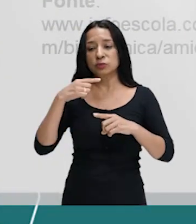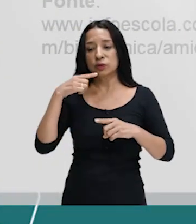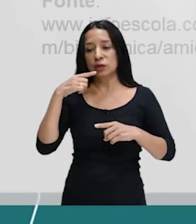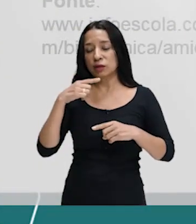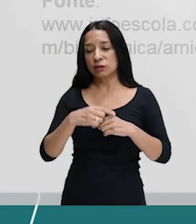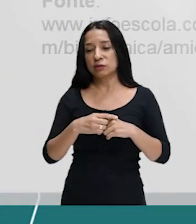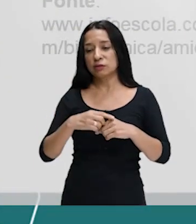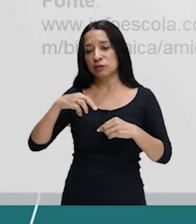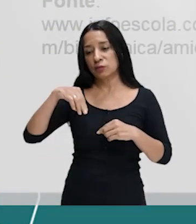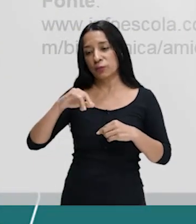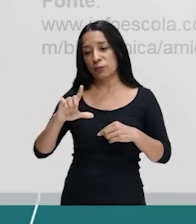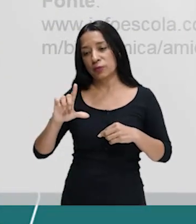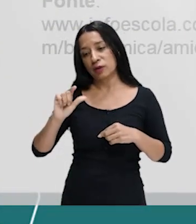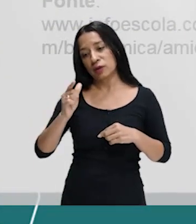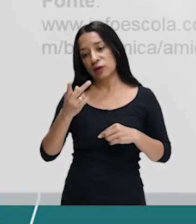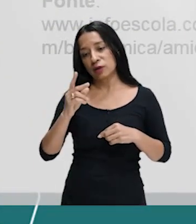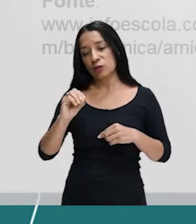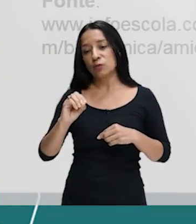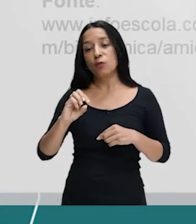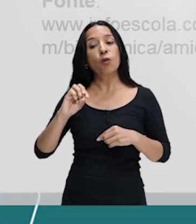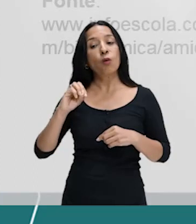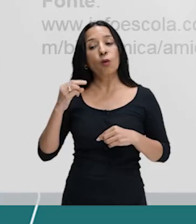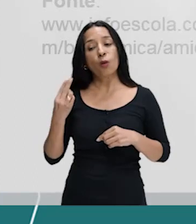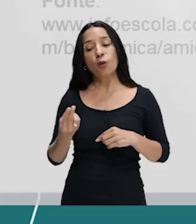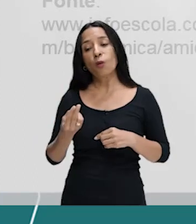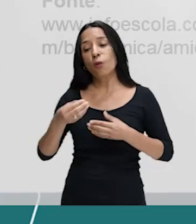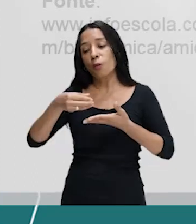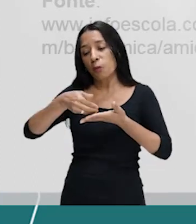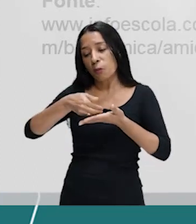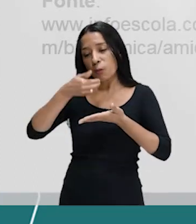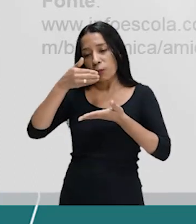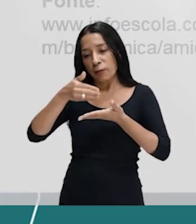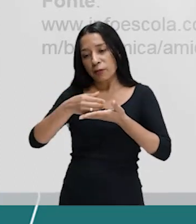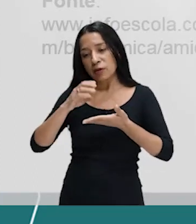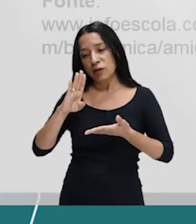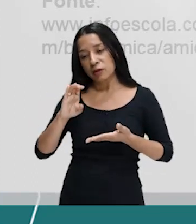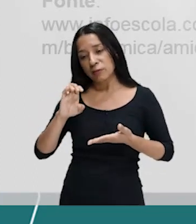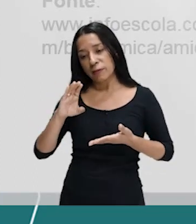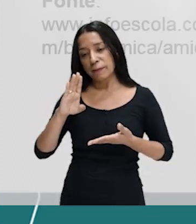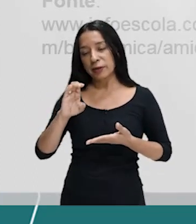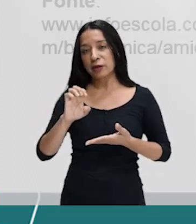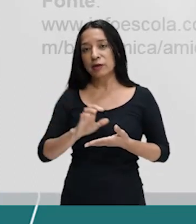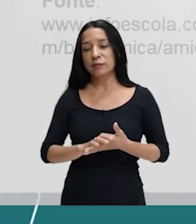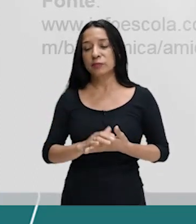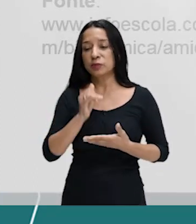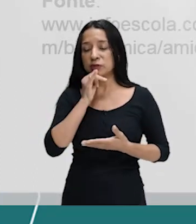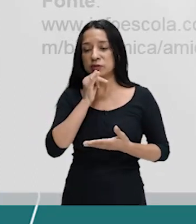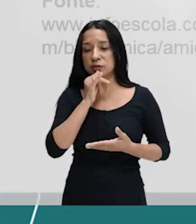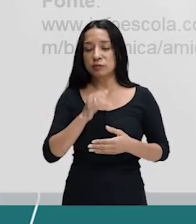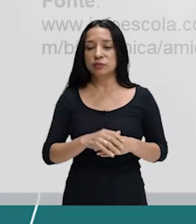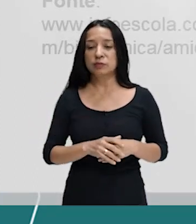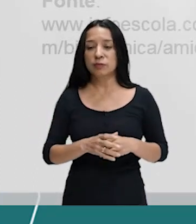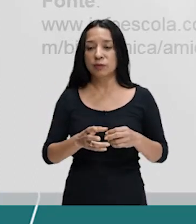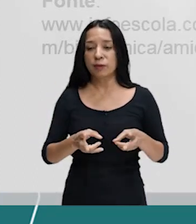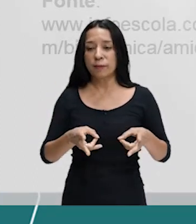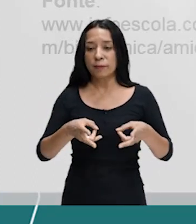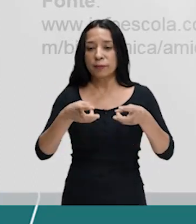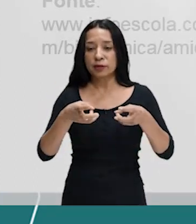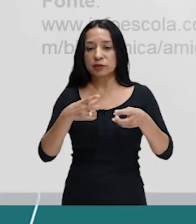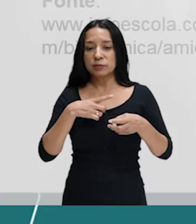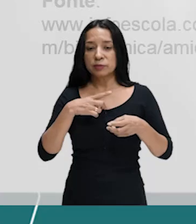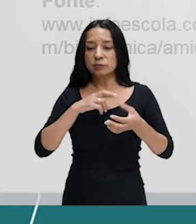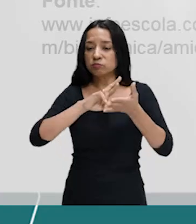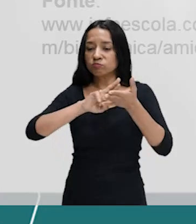gente encontra na massa de fazer papinha para bebê, por exemplo, tá? Você vai perceber que ele